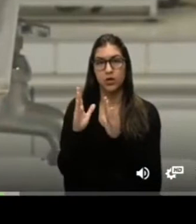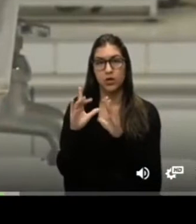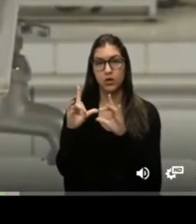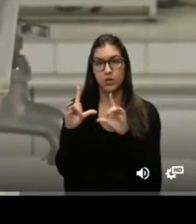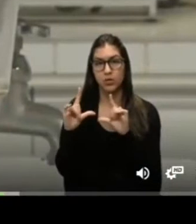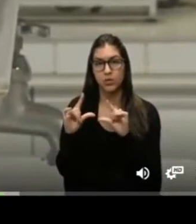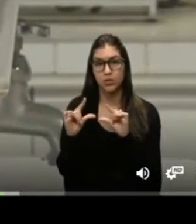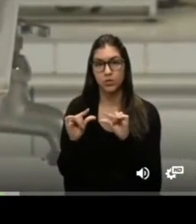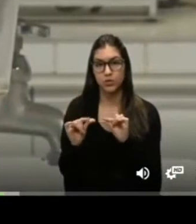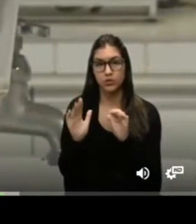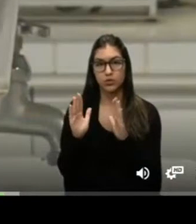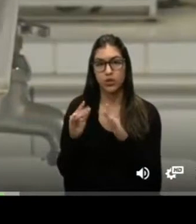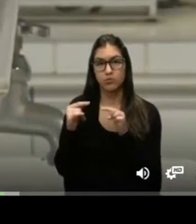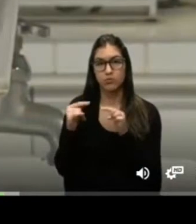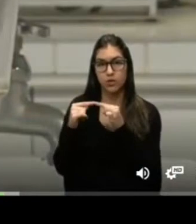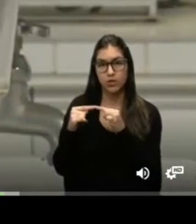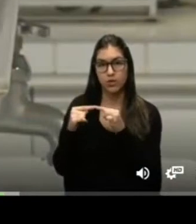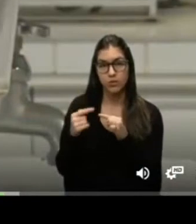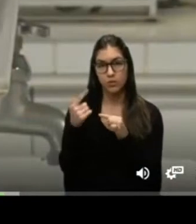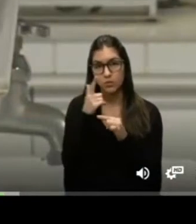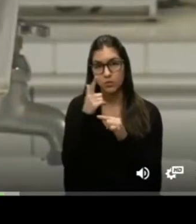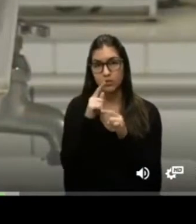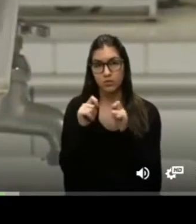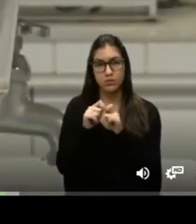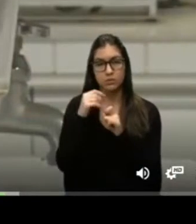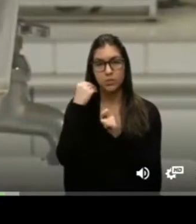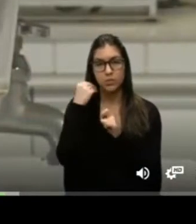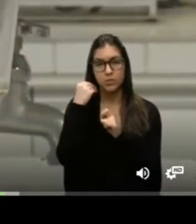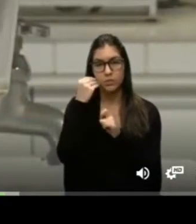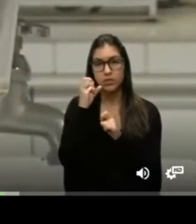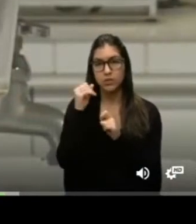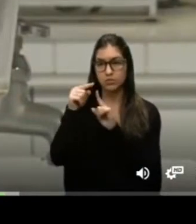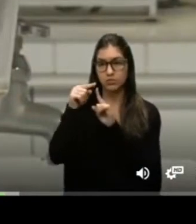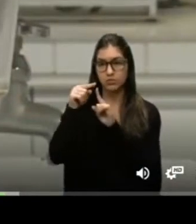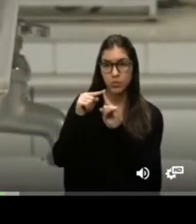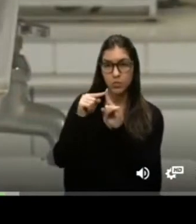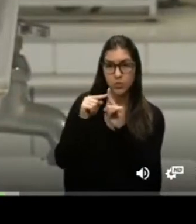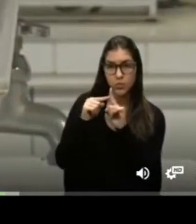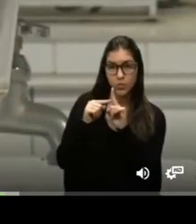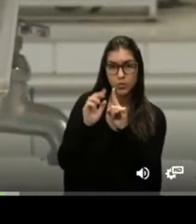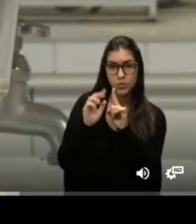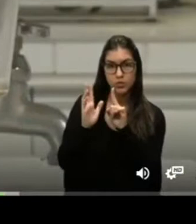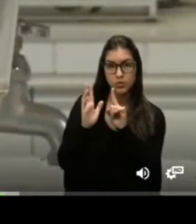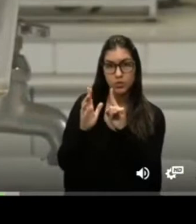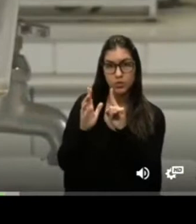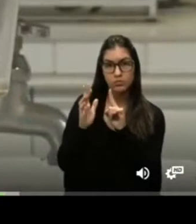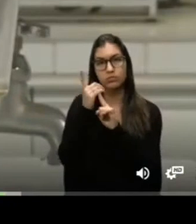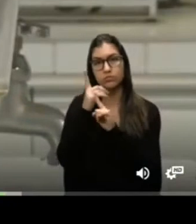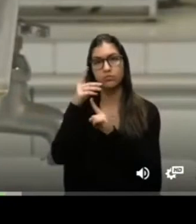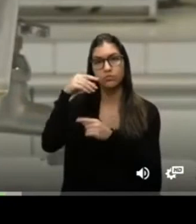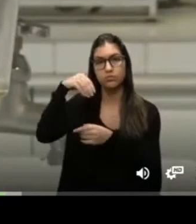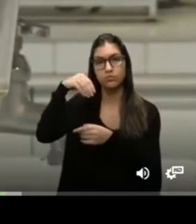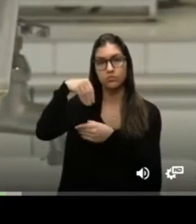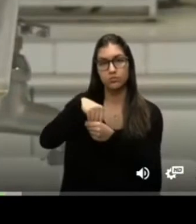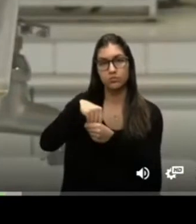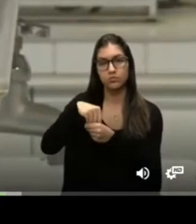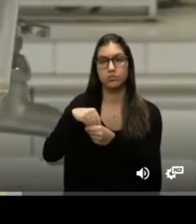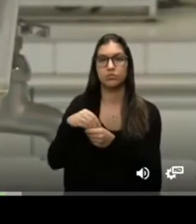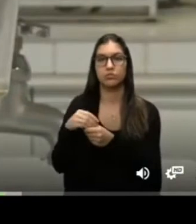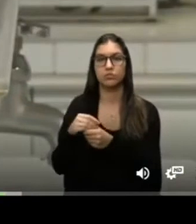está numa temperatura adequada para a realização do experimento. Se a temperatura está adequada, então nós vamos colocar o suporte dentro